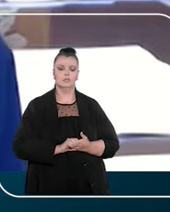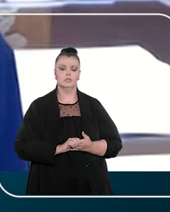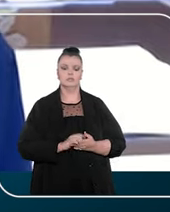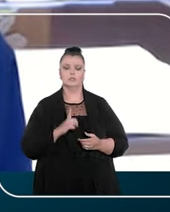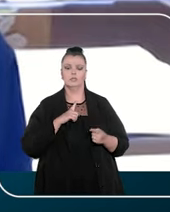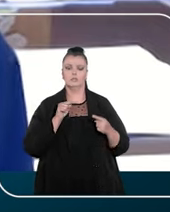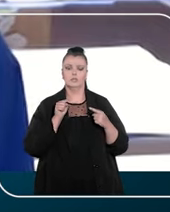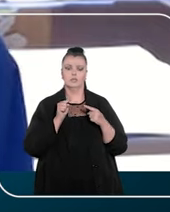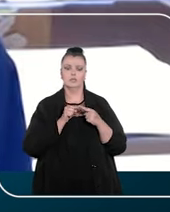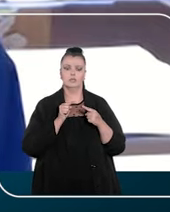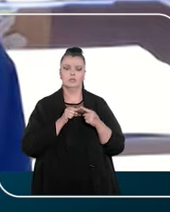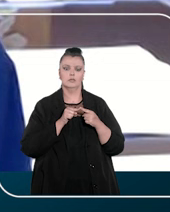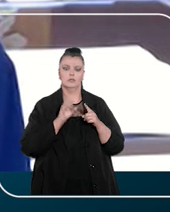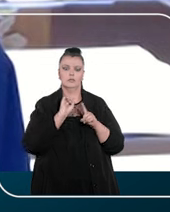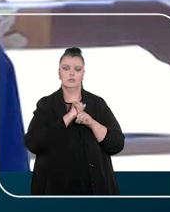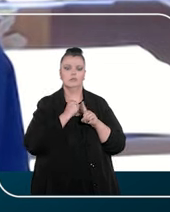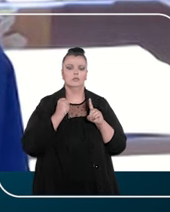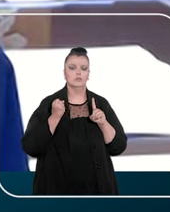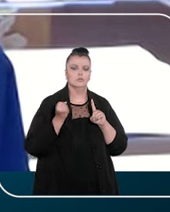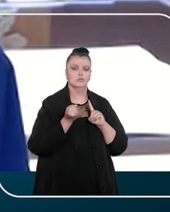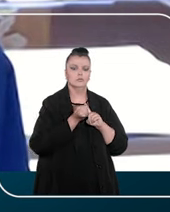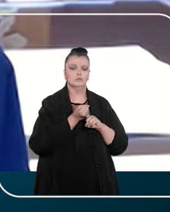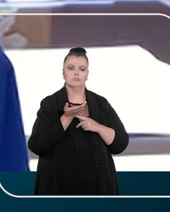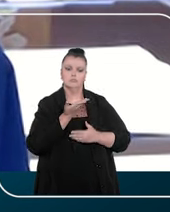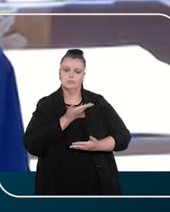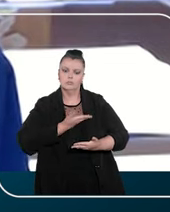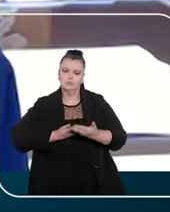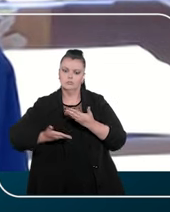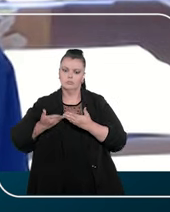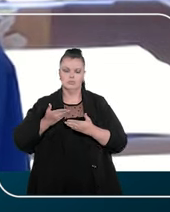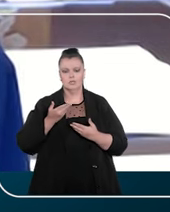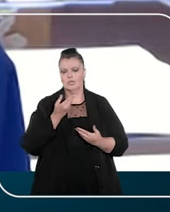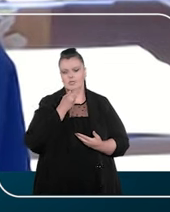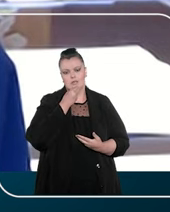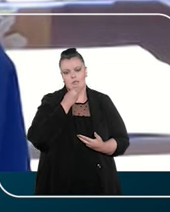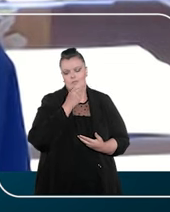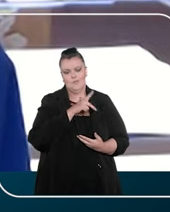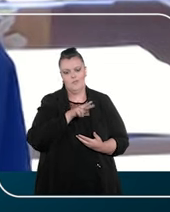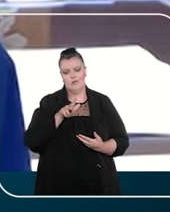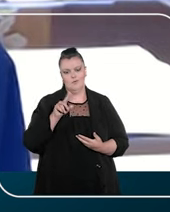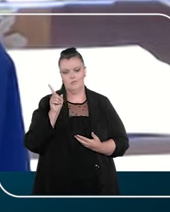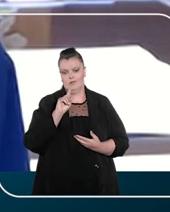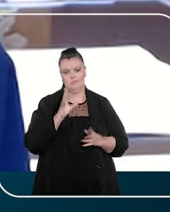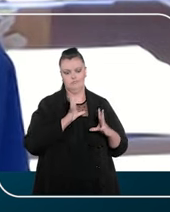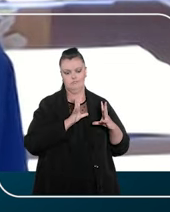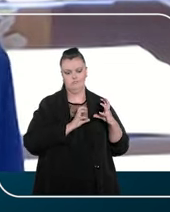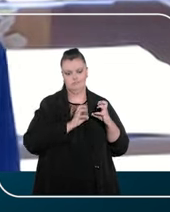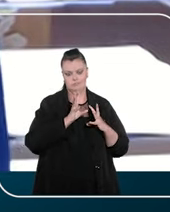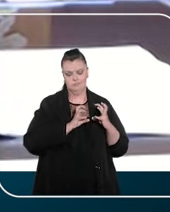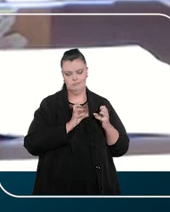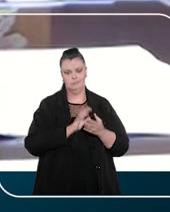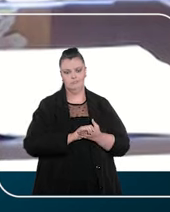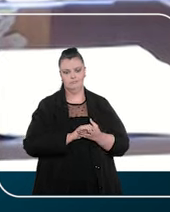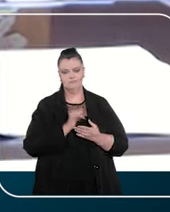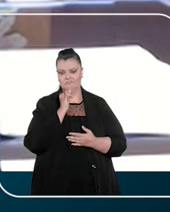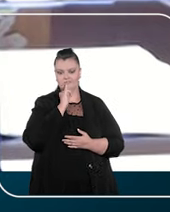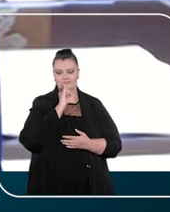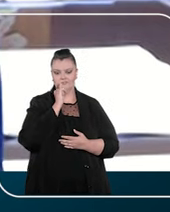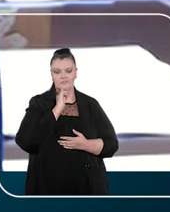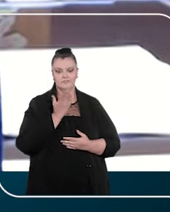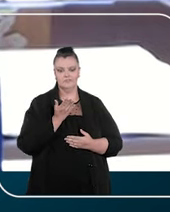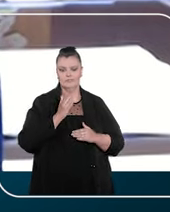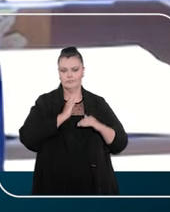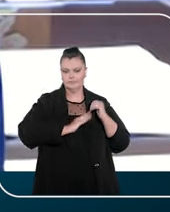voltado a uma sociedade fraterna e irmãos não brigam. E aí eu lembro muito da atividade de alguém que